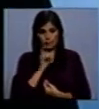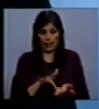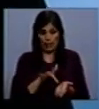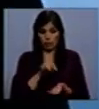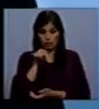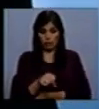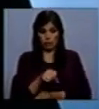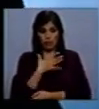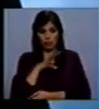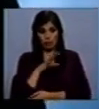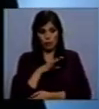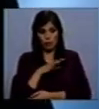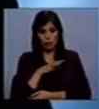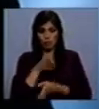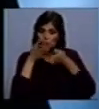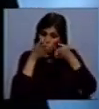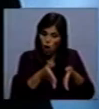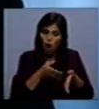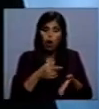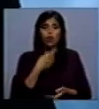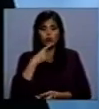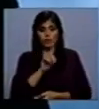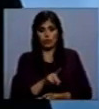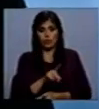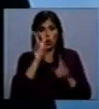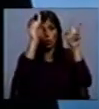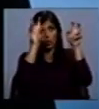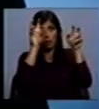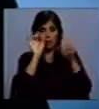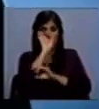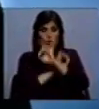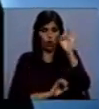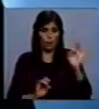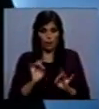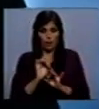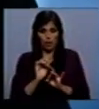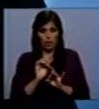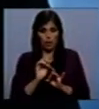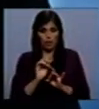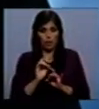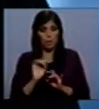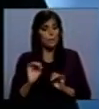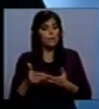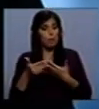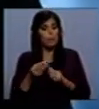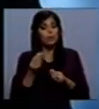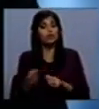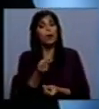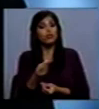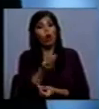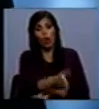pretendemos concentrar digamos assim o tema da europa nomeadamente as gerações mais novas não é é